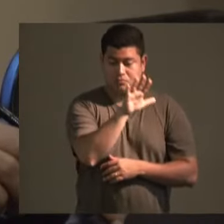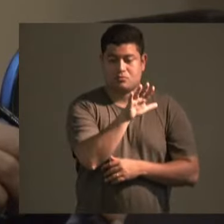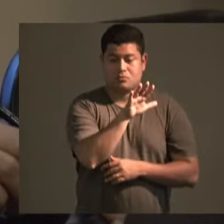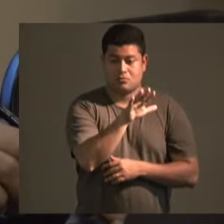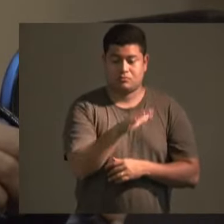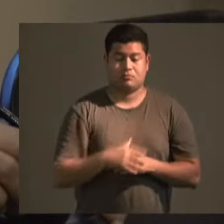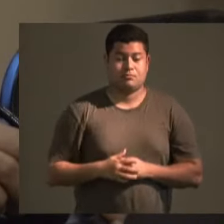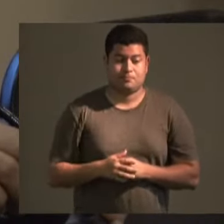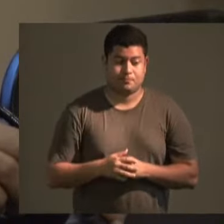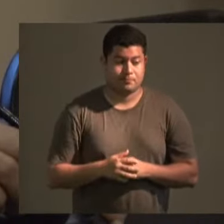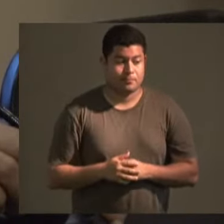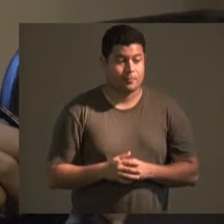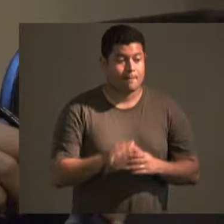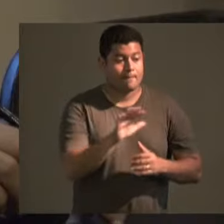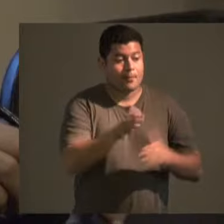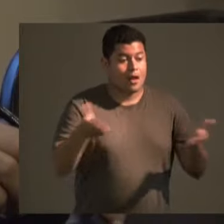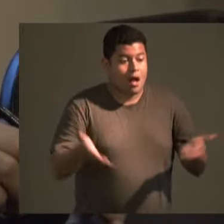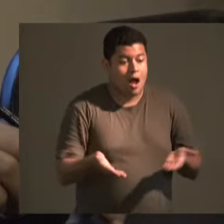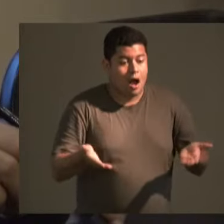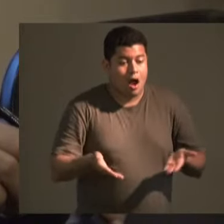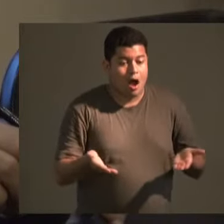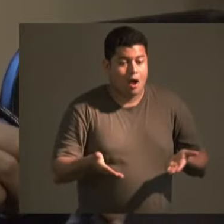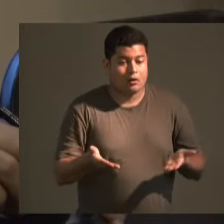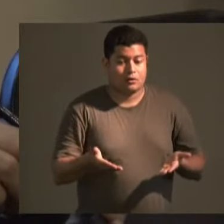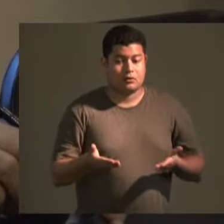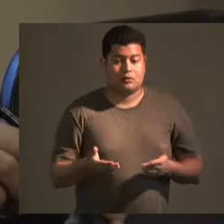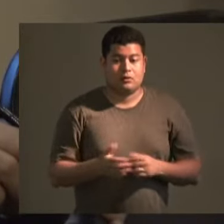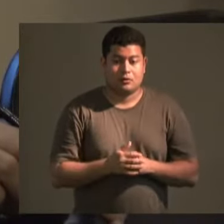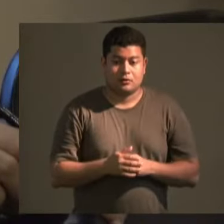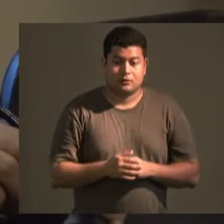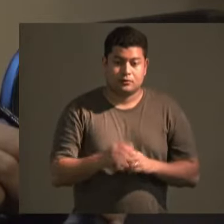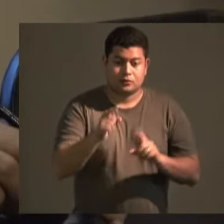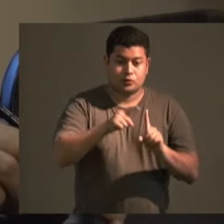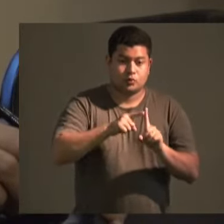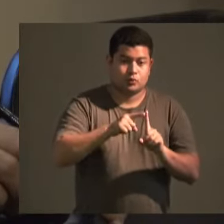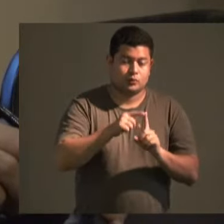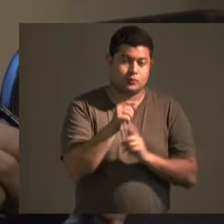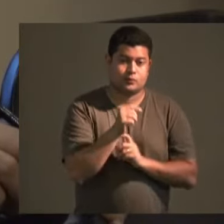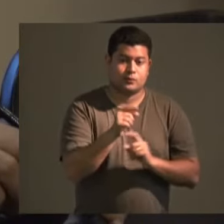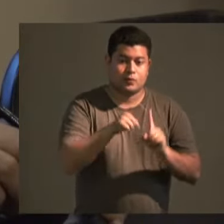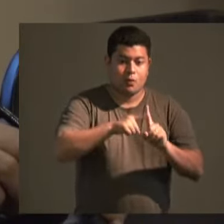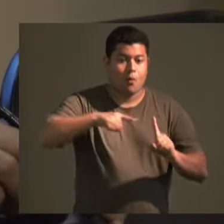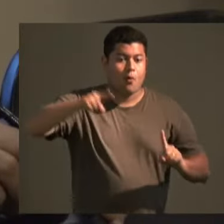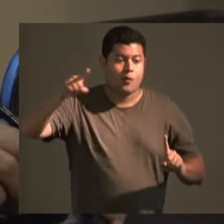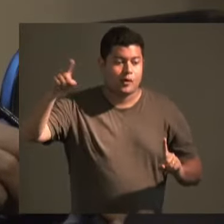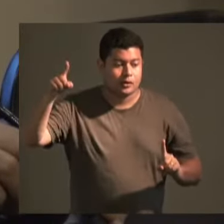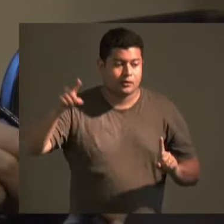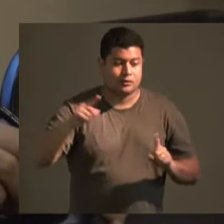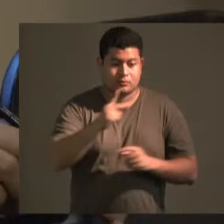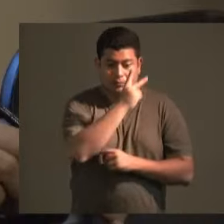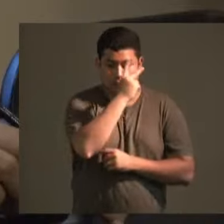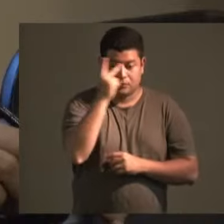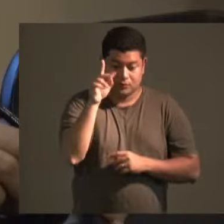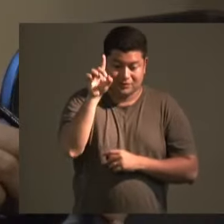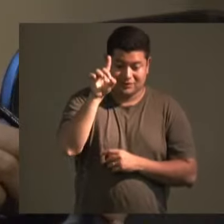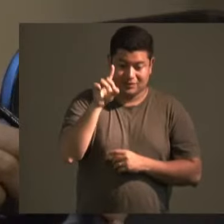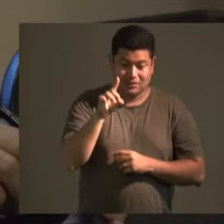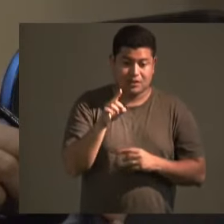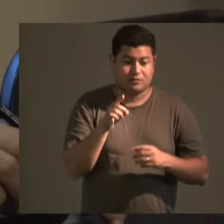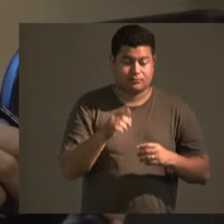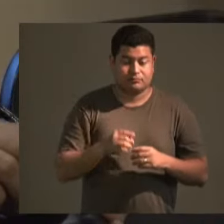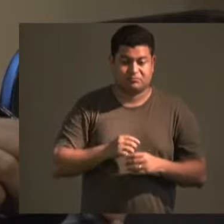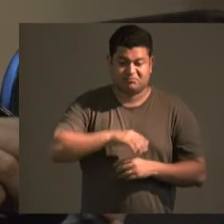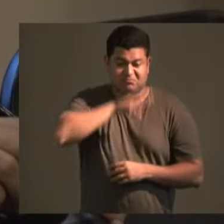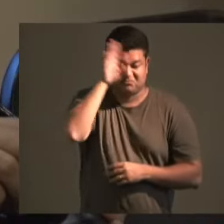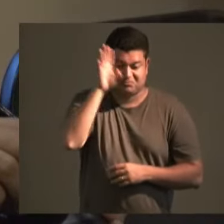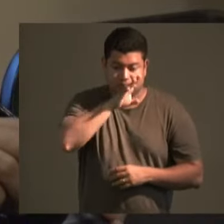Agora, o índice dessas violações de direitos e esses indicadores para que possam